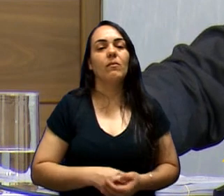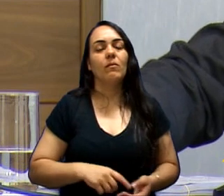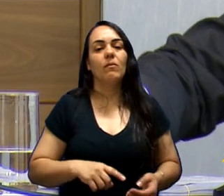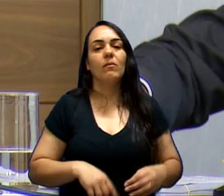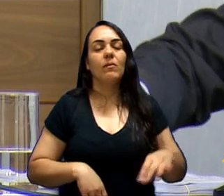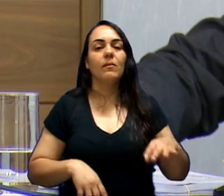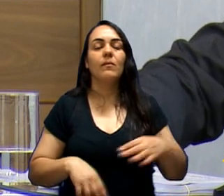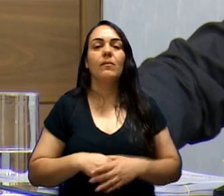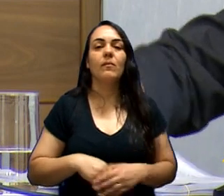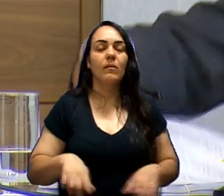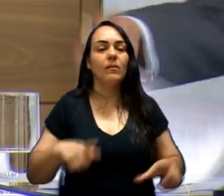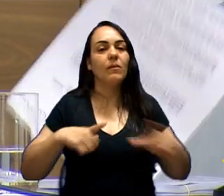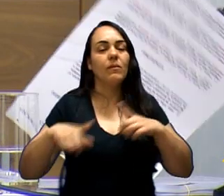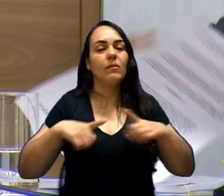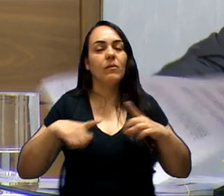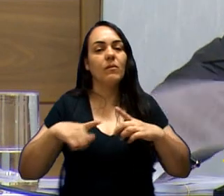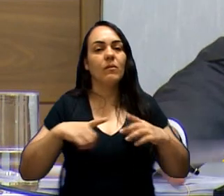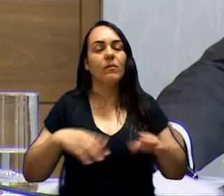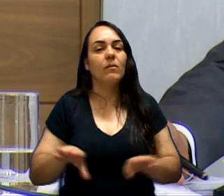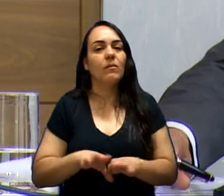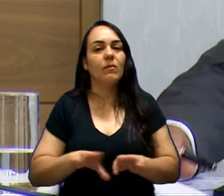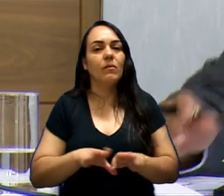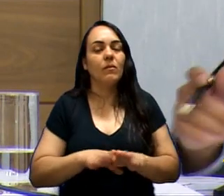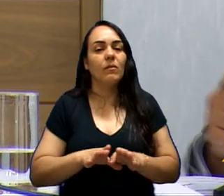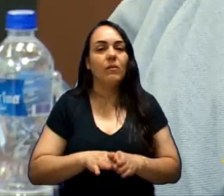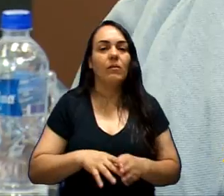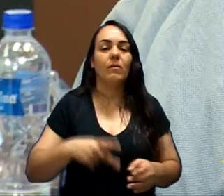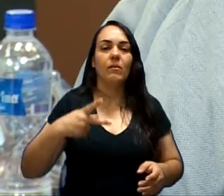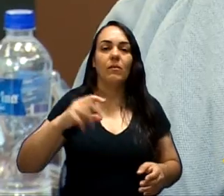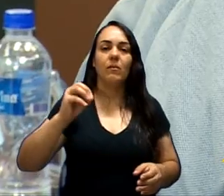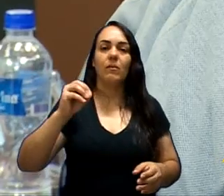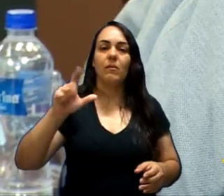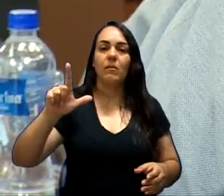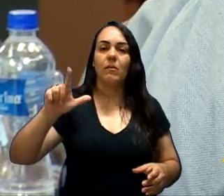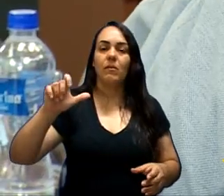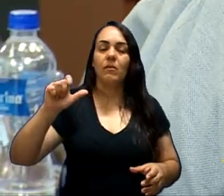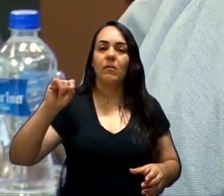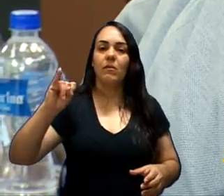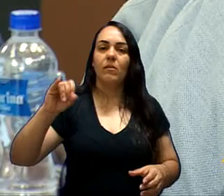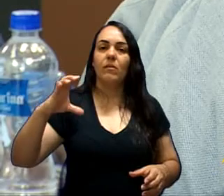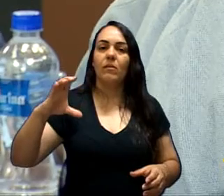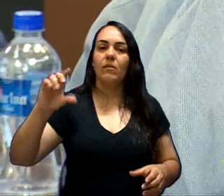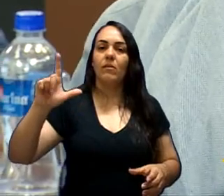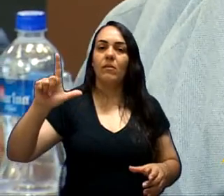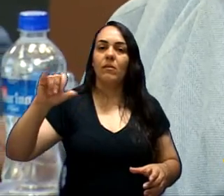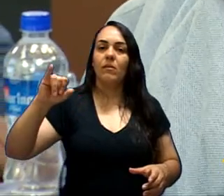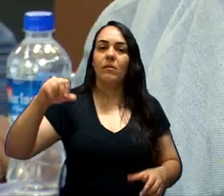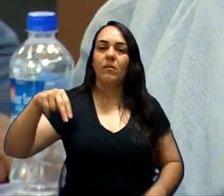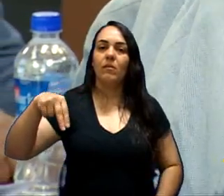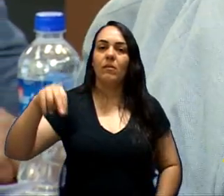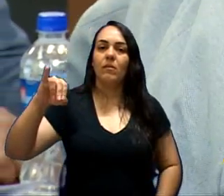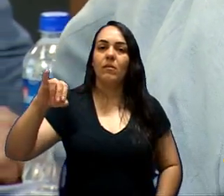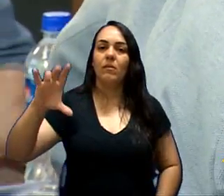91/2019. A Madalena trabalhou muito tempo na policlínica e nos ajuda muito na Igreja de Santa Rosália.